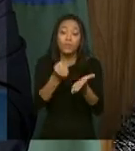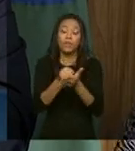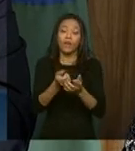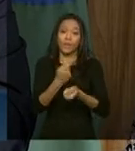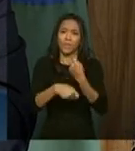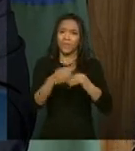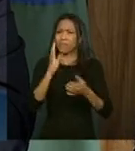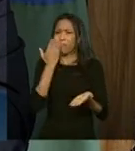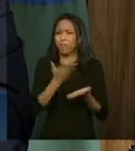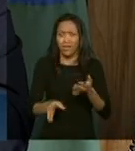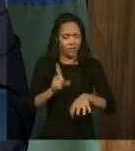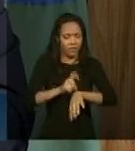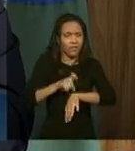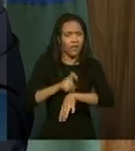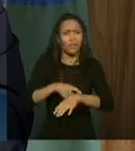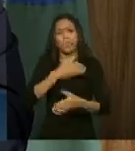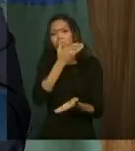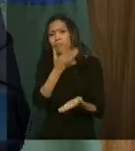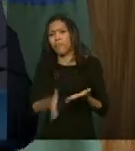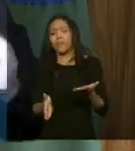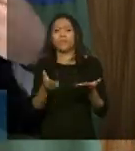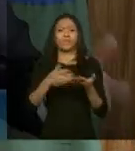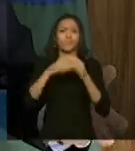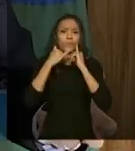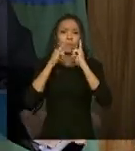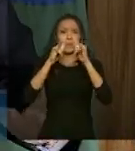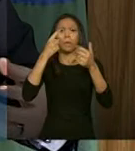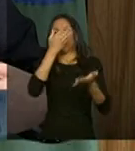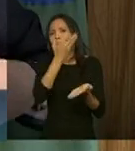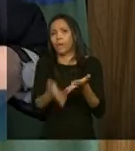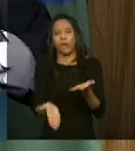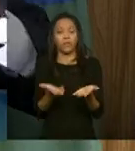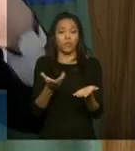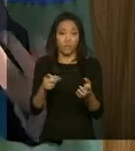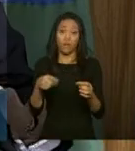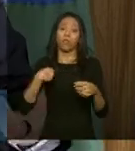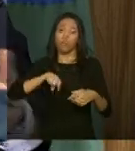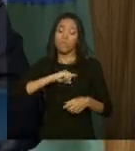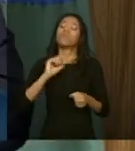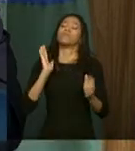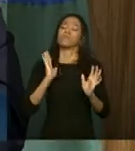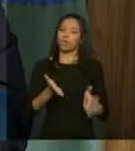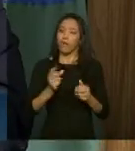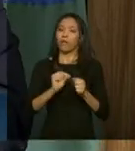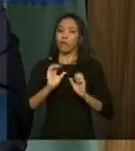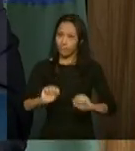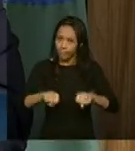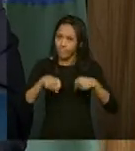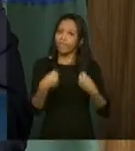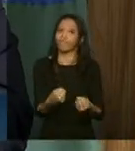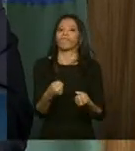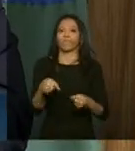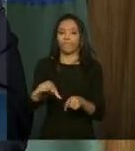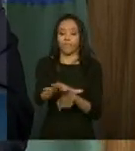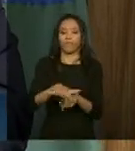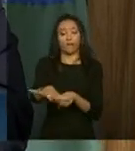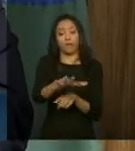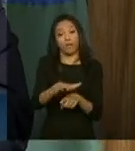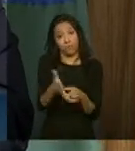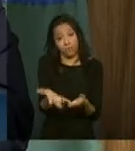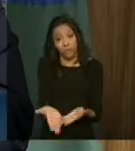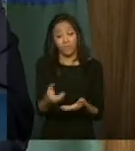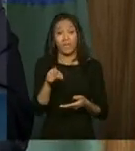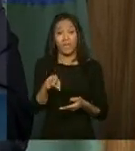de energia, de custo imenso que o país tem. Avançamos nos portos secos, temos feito um esforço muito grande nessa área. Então,